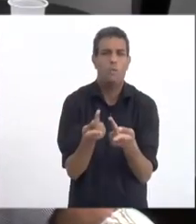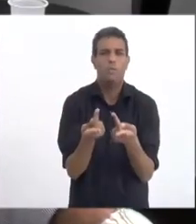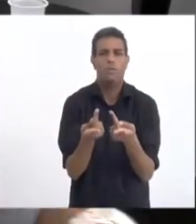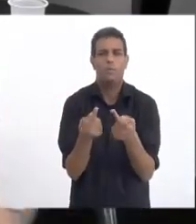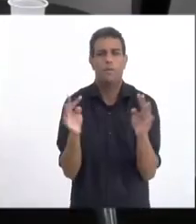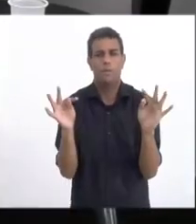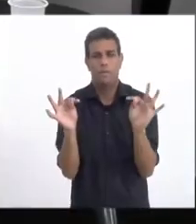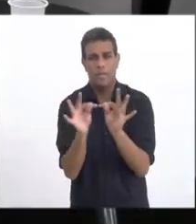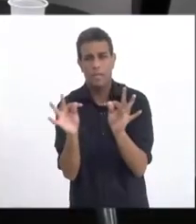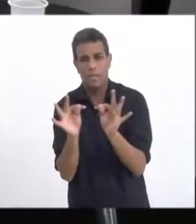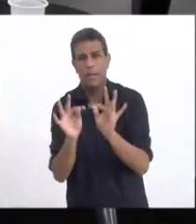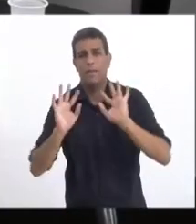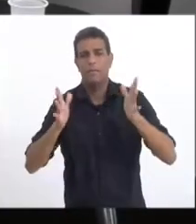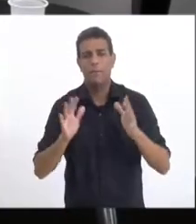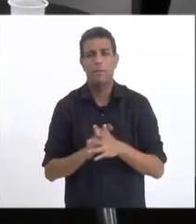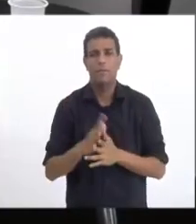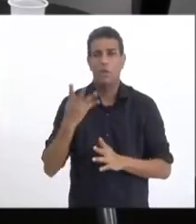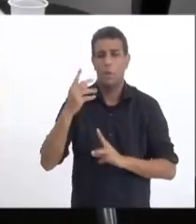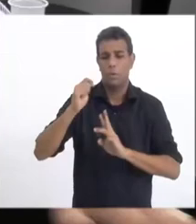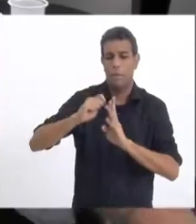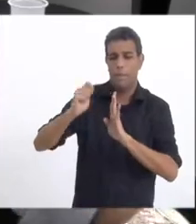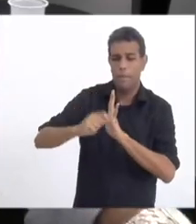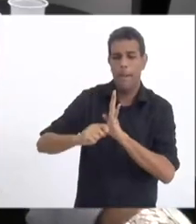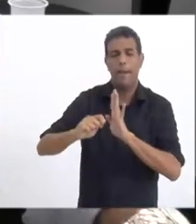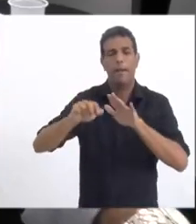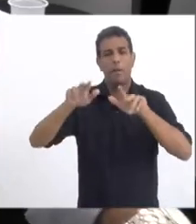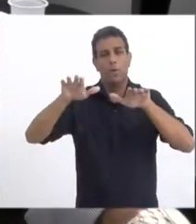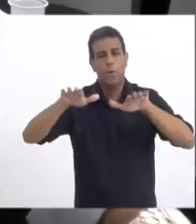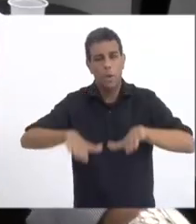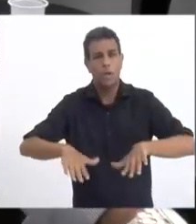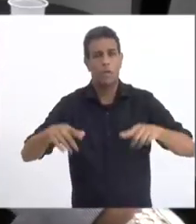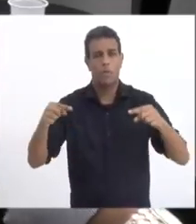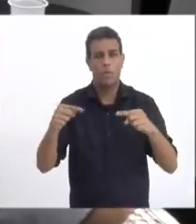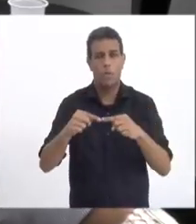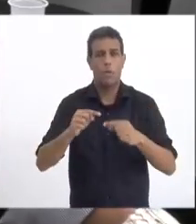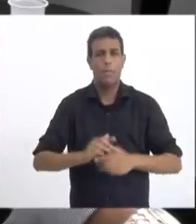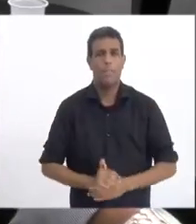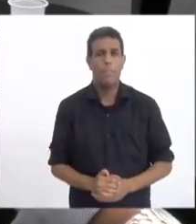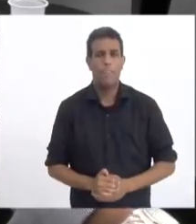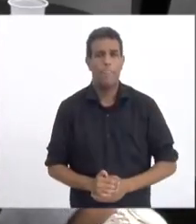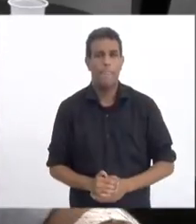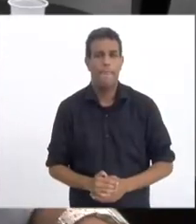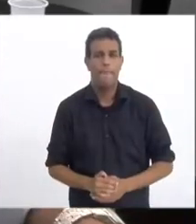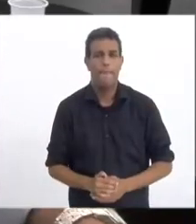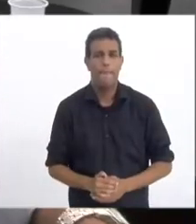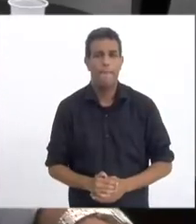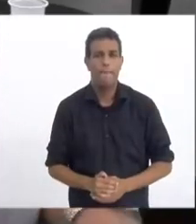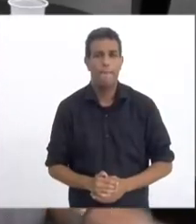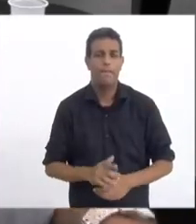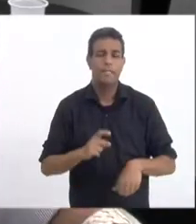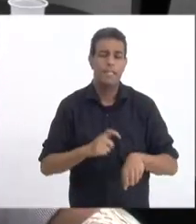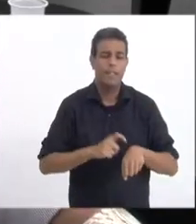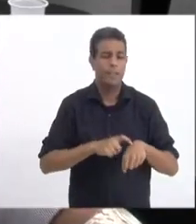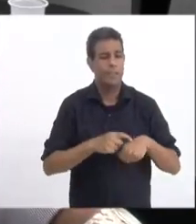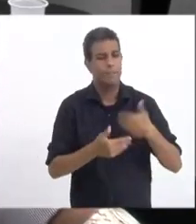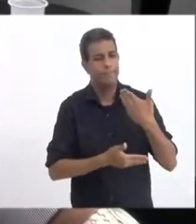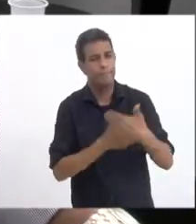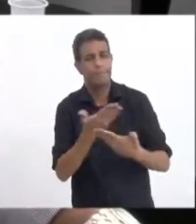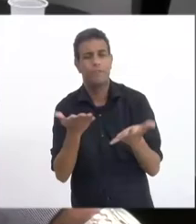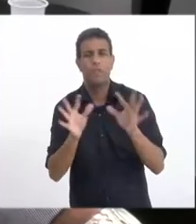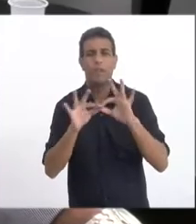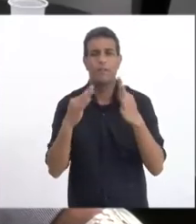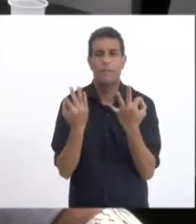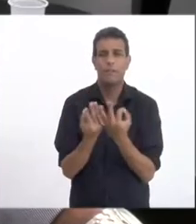terapêutica. Passei 4 meses e 15 dias internado na comunidade terapêutica, e durante esse tempo de usar droga, eu perdi